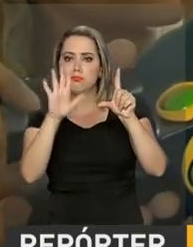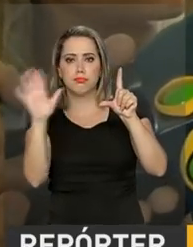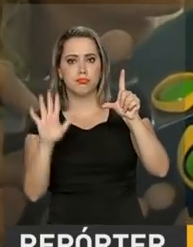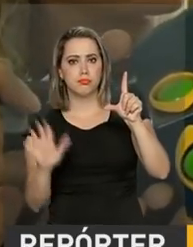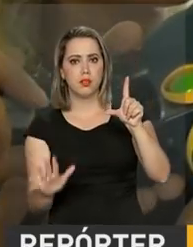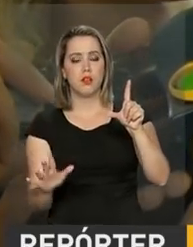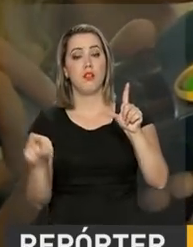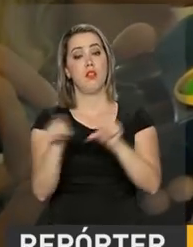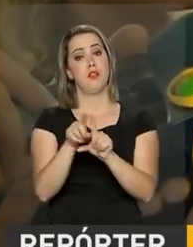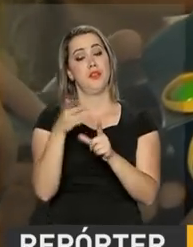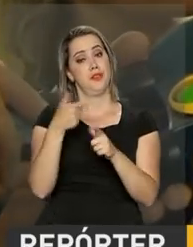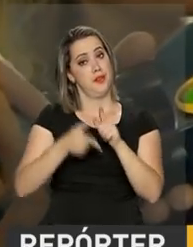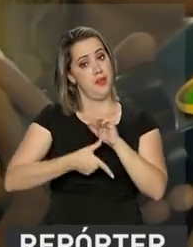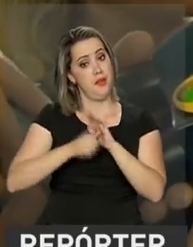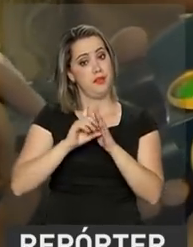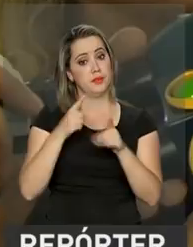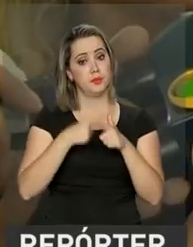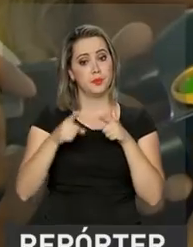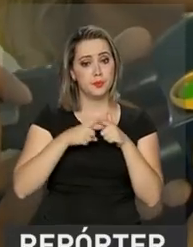recessão da sua história